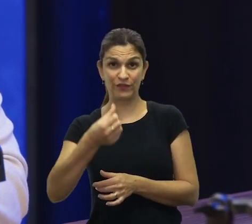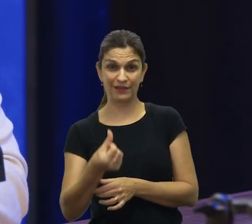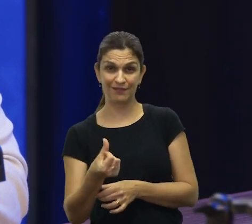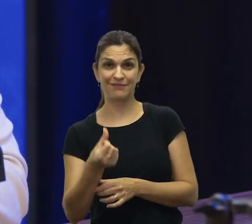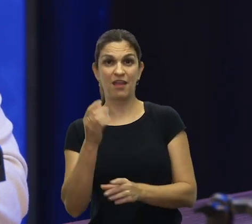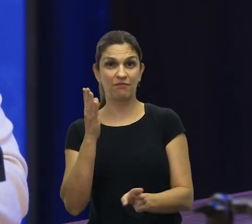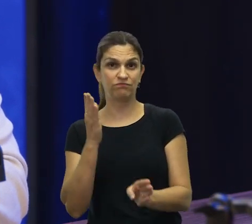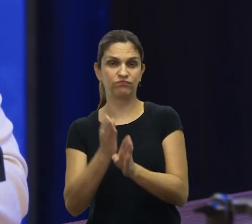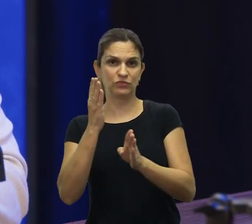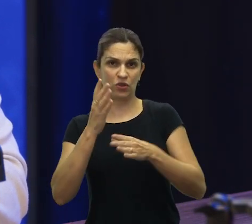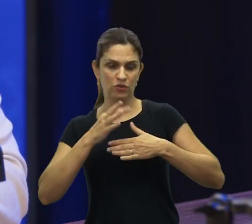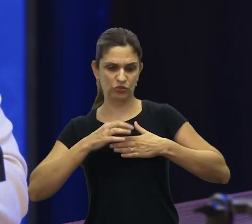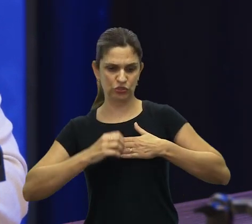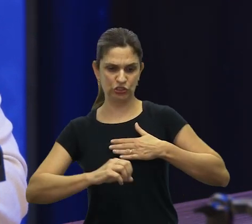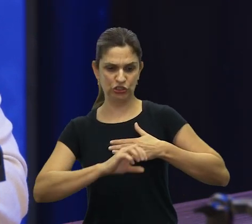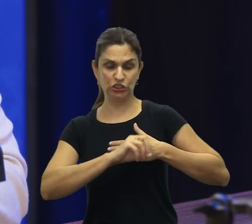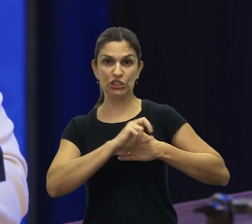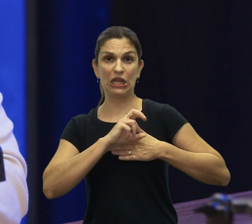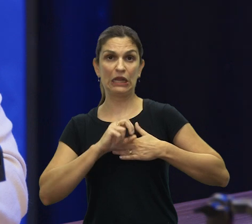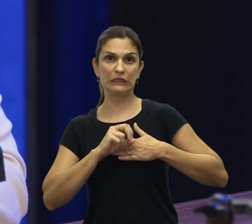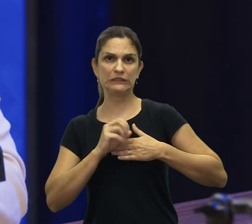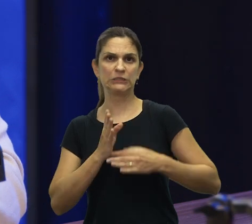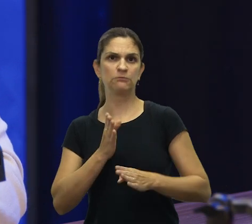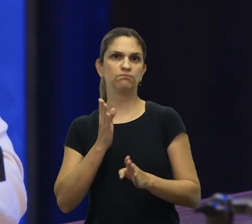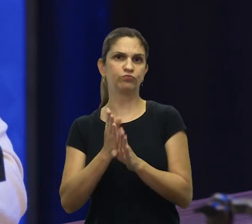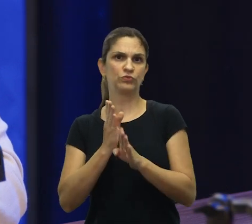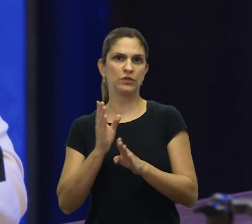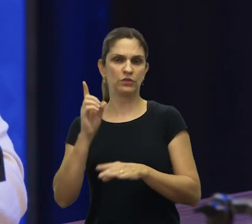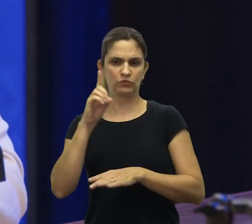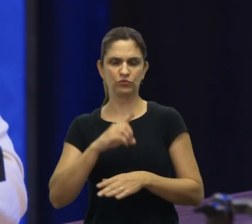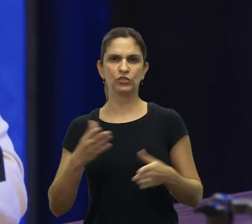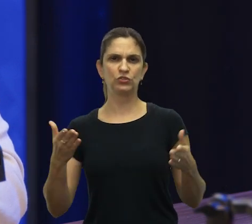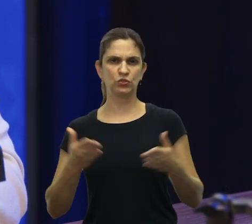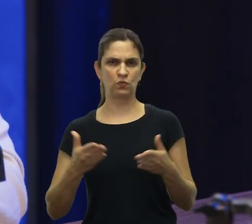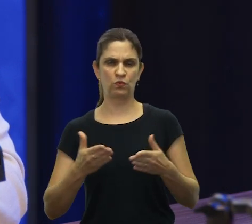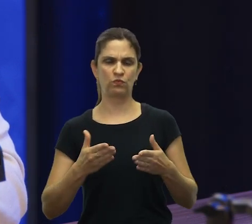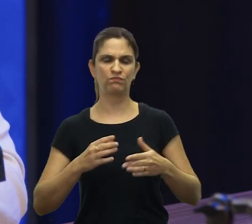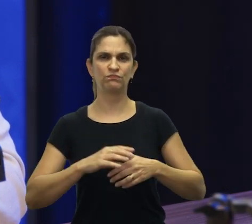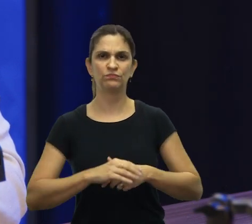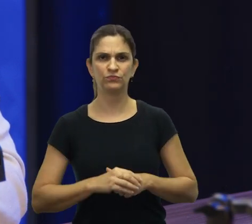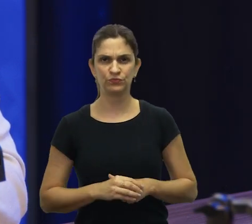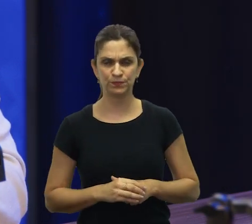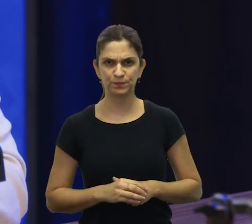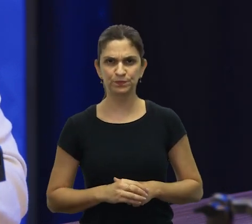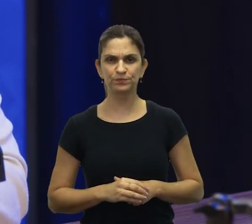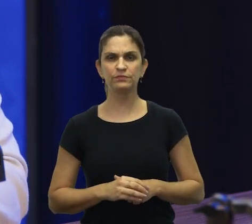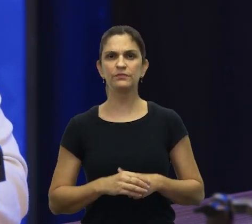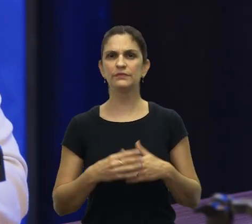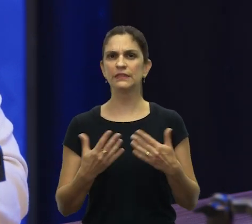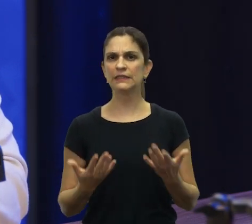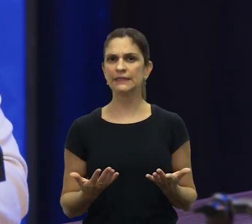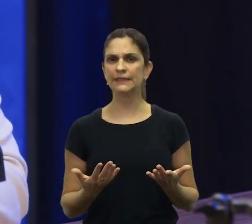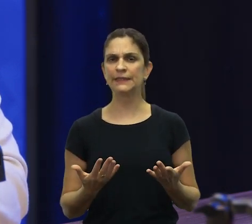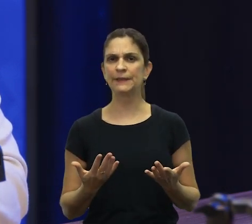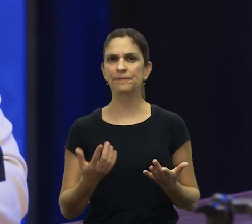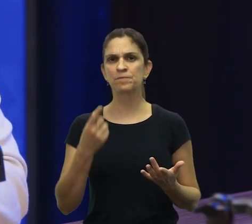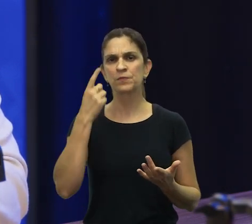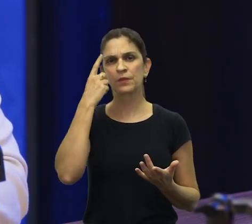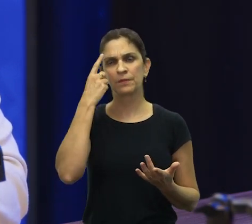196 diagnósticos de câncer de mama até a data de hoje, né? Que vamos considerar